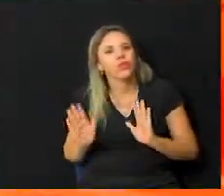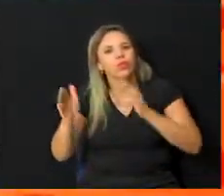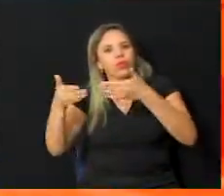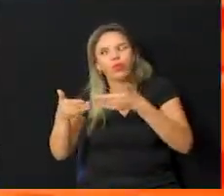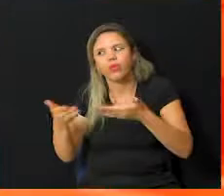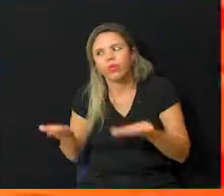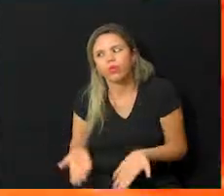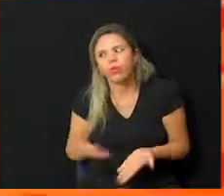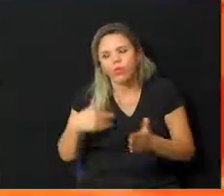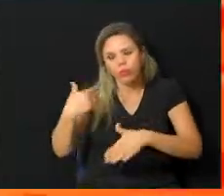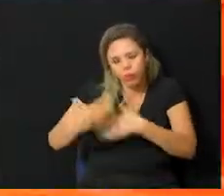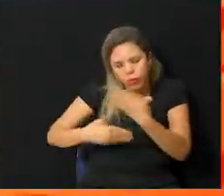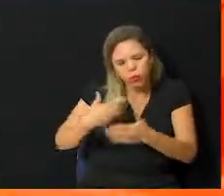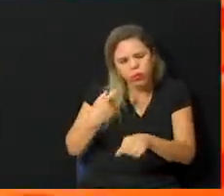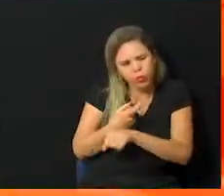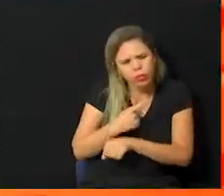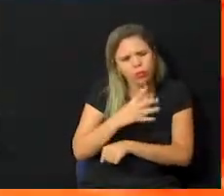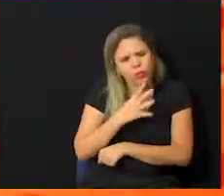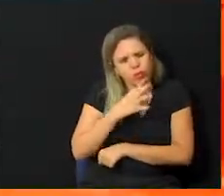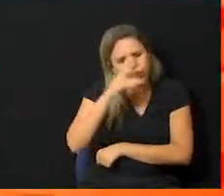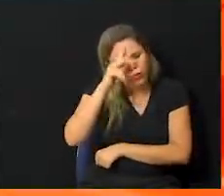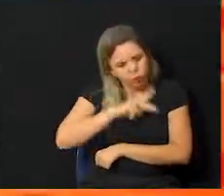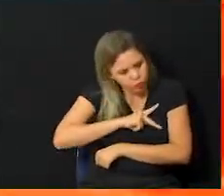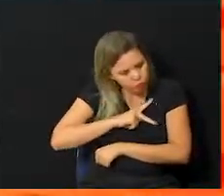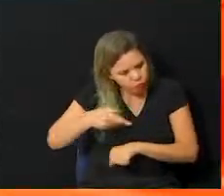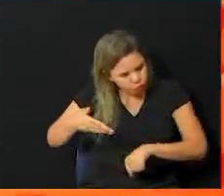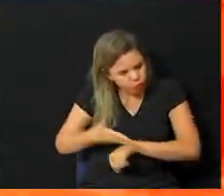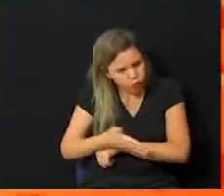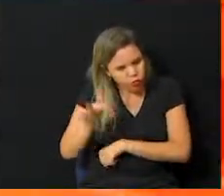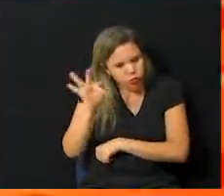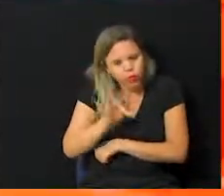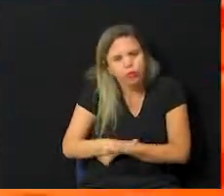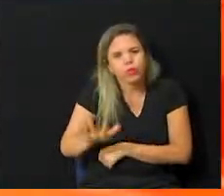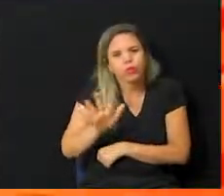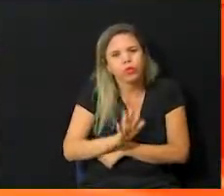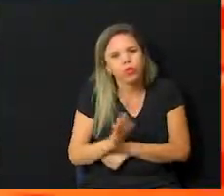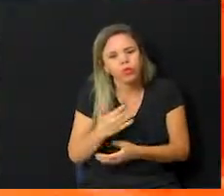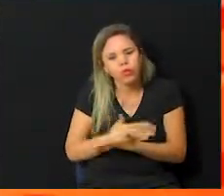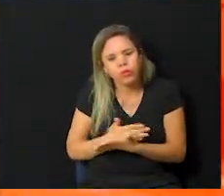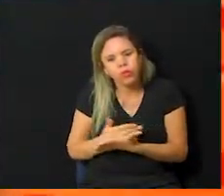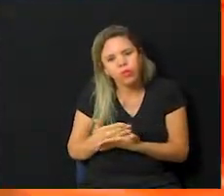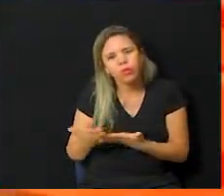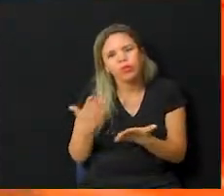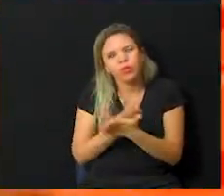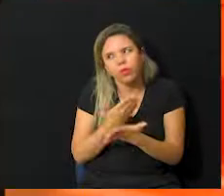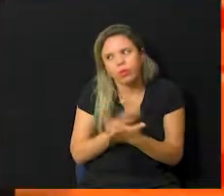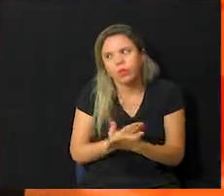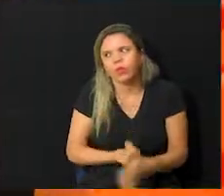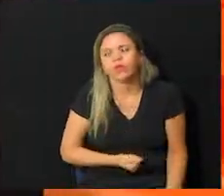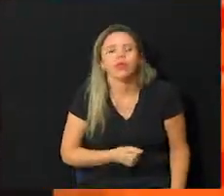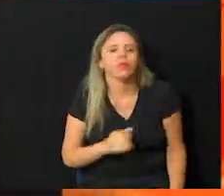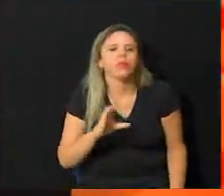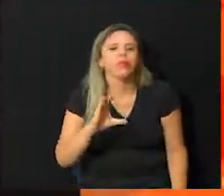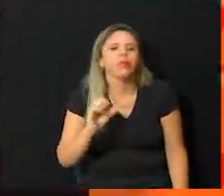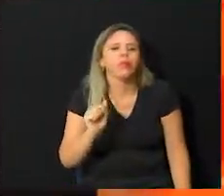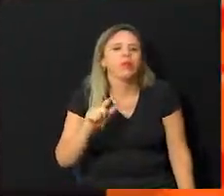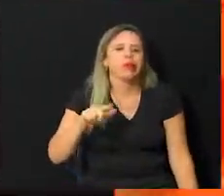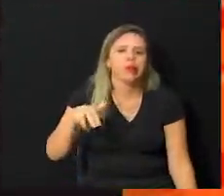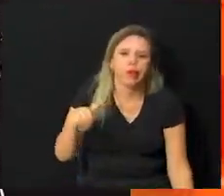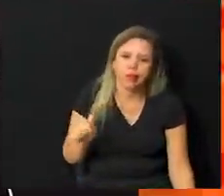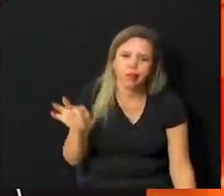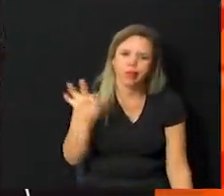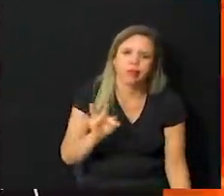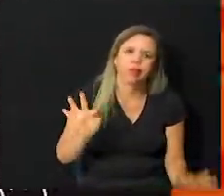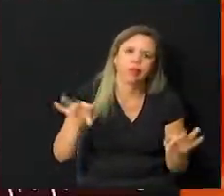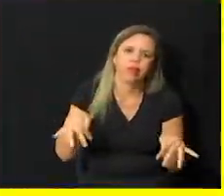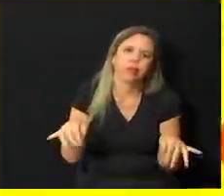focado nesse processo de descoberta, né? Enquanto a Camila está entrando na faculdade, ela está iniciando seus estudos, a Camila ela está no